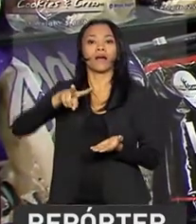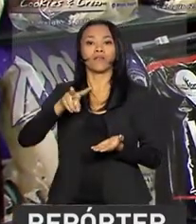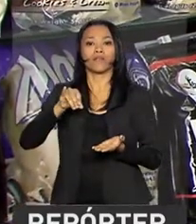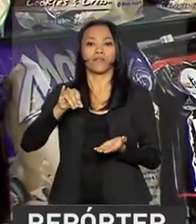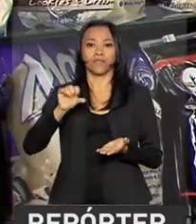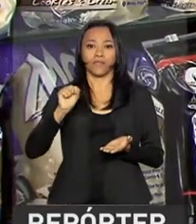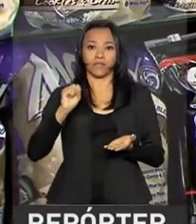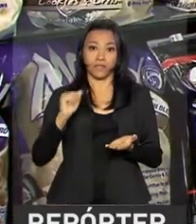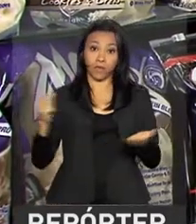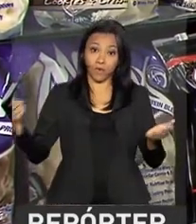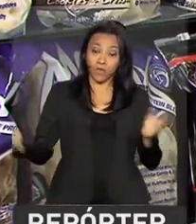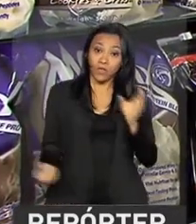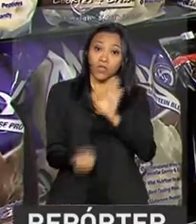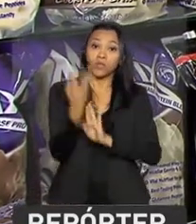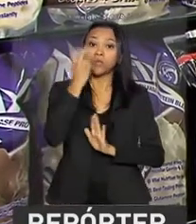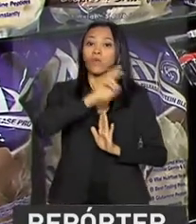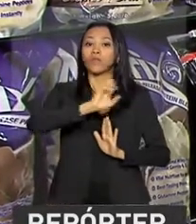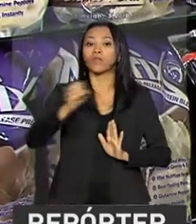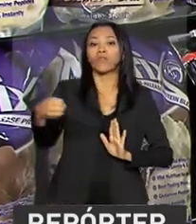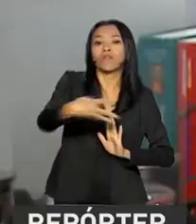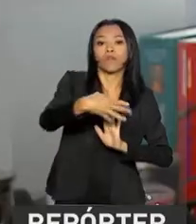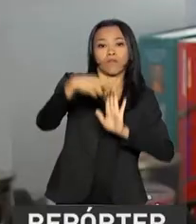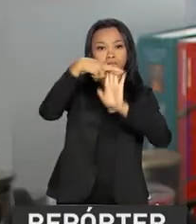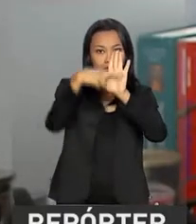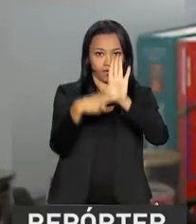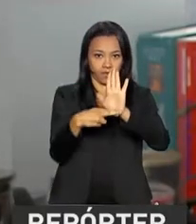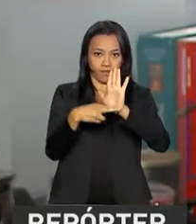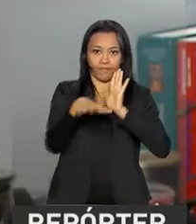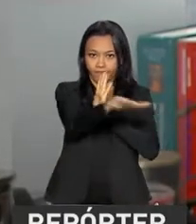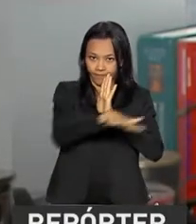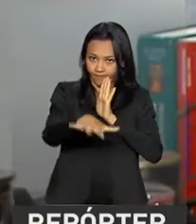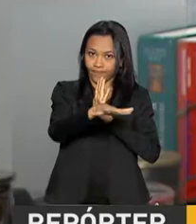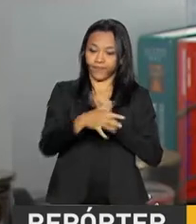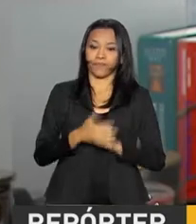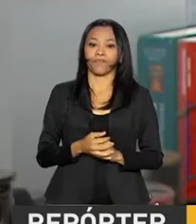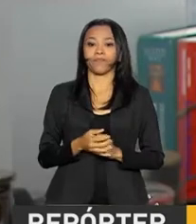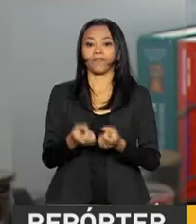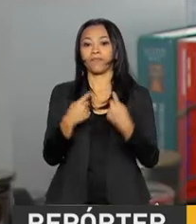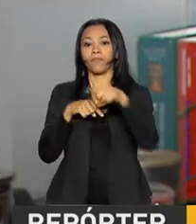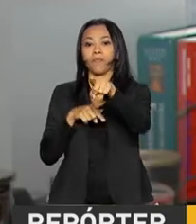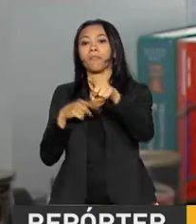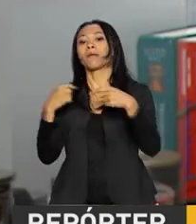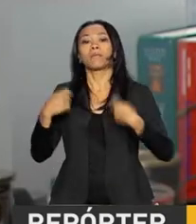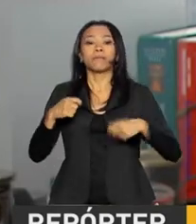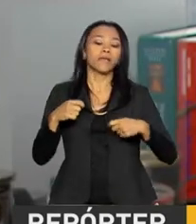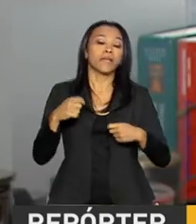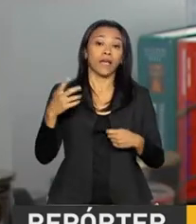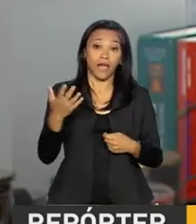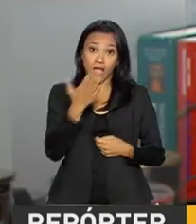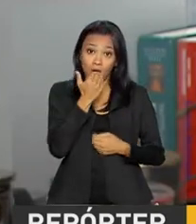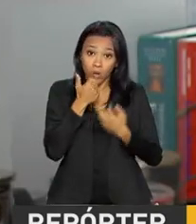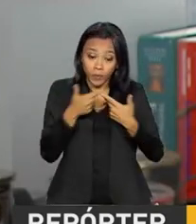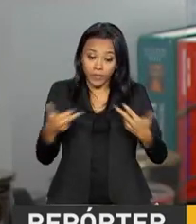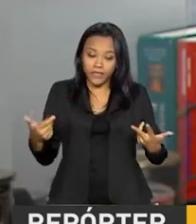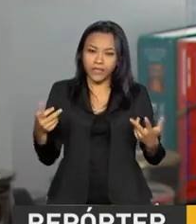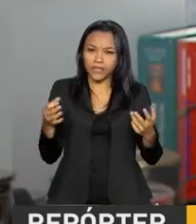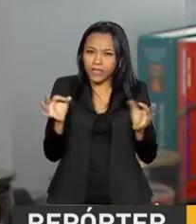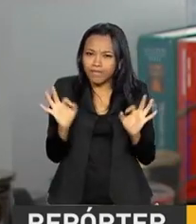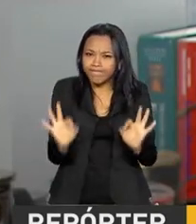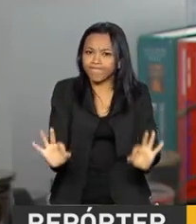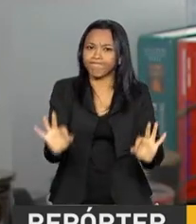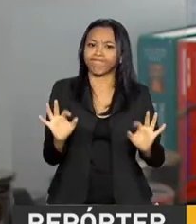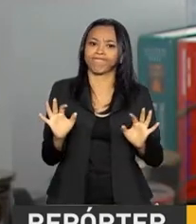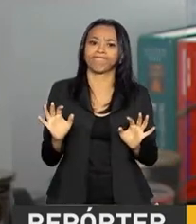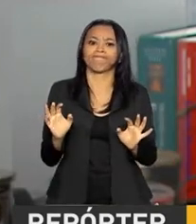para os suplementos alimentares primeiro a gente precisa estar na forma física impecável para dar nilson pimenta